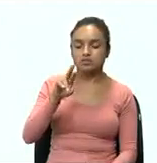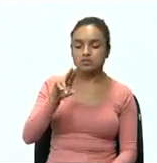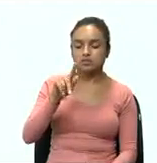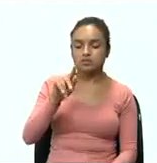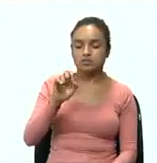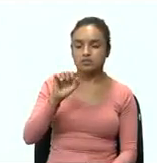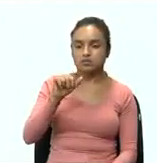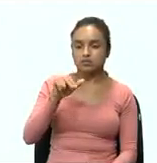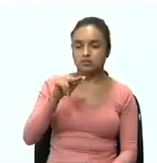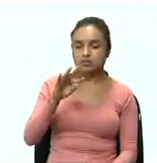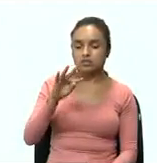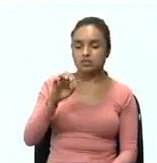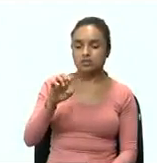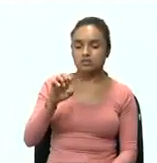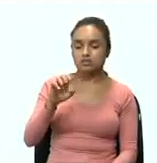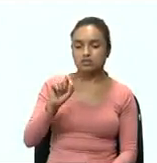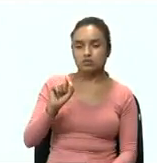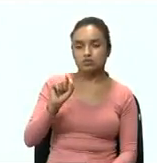Ela também é